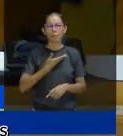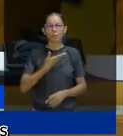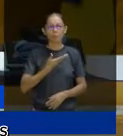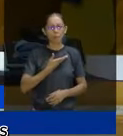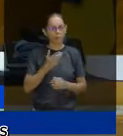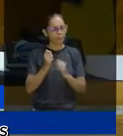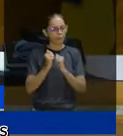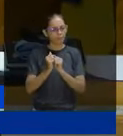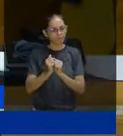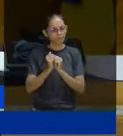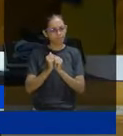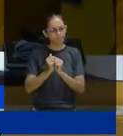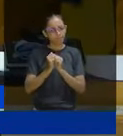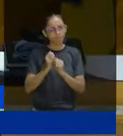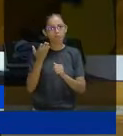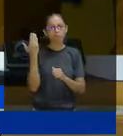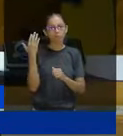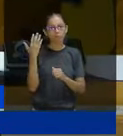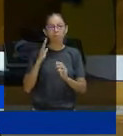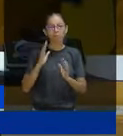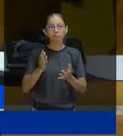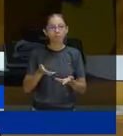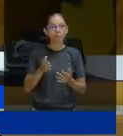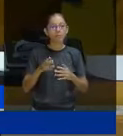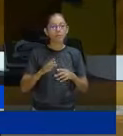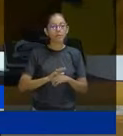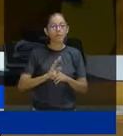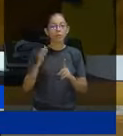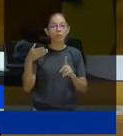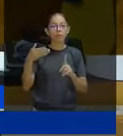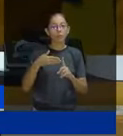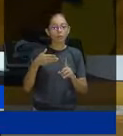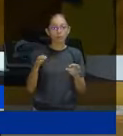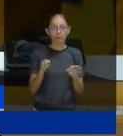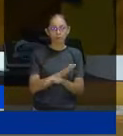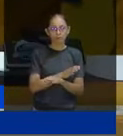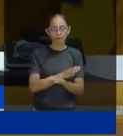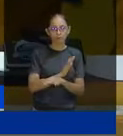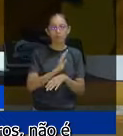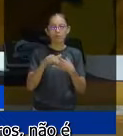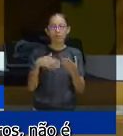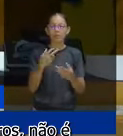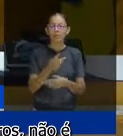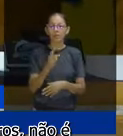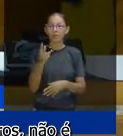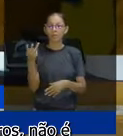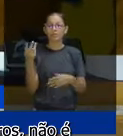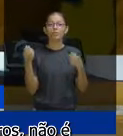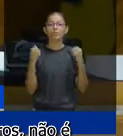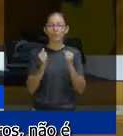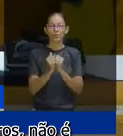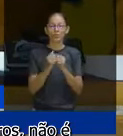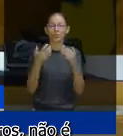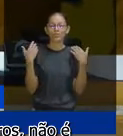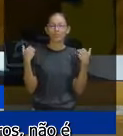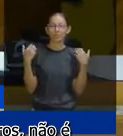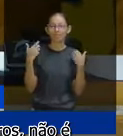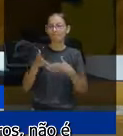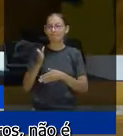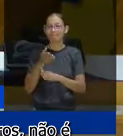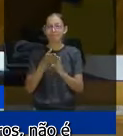do fórum e iam ali para o Rhodes Bar, e a gente via sempre os três por ali, os três mosquiteiros, né,